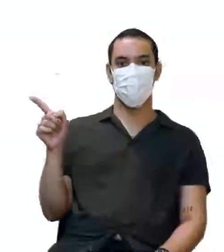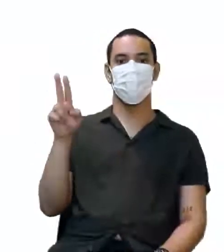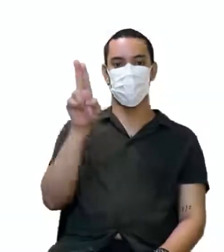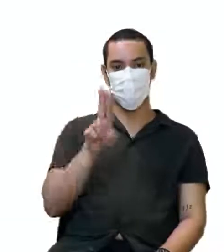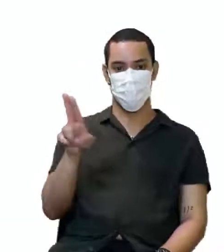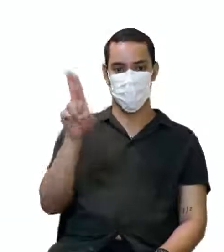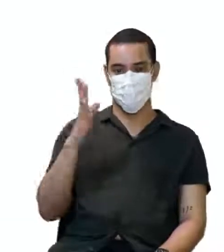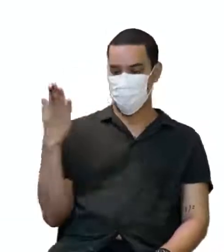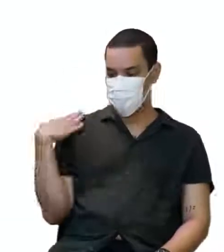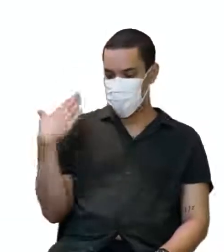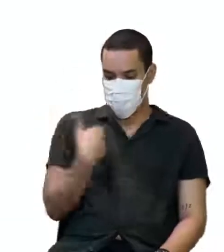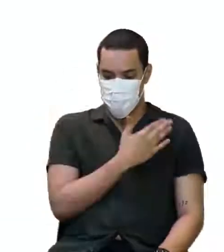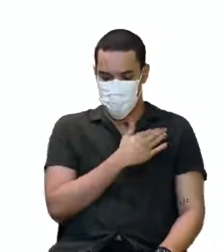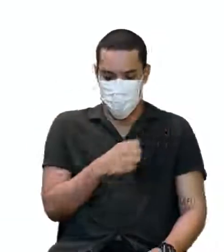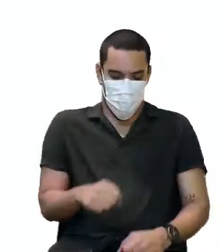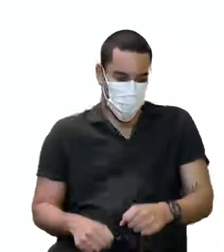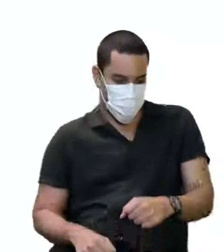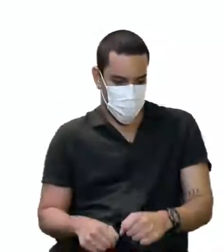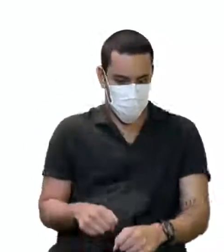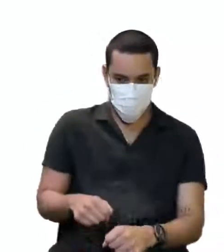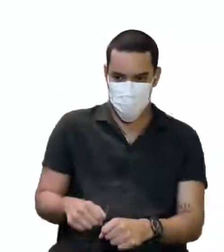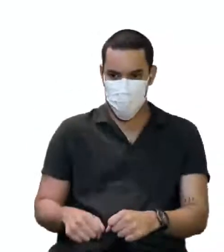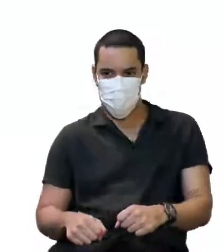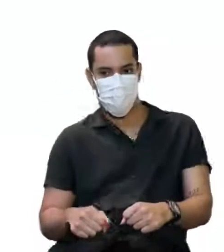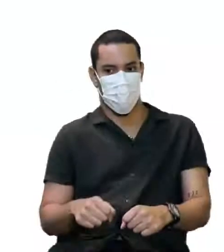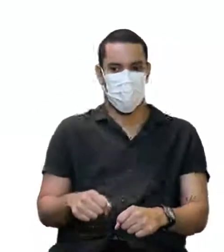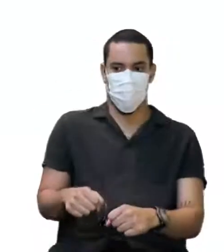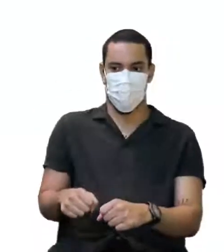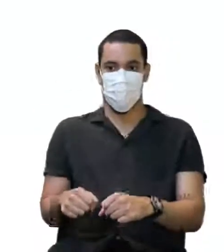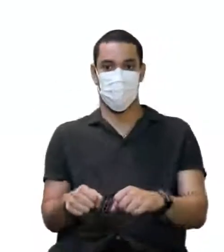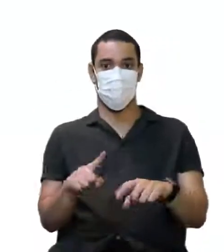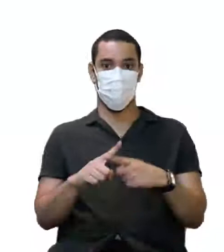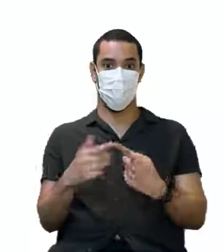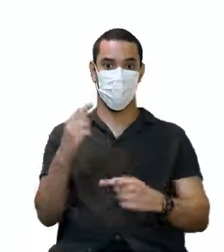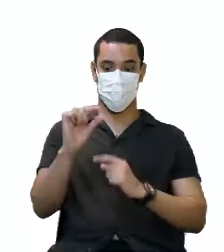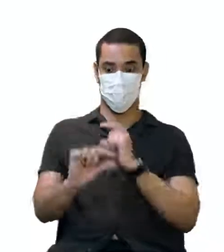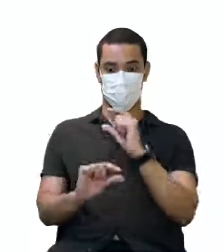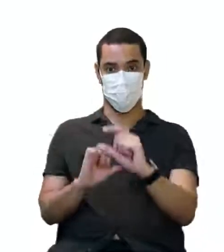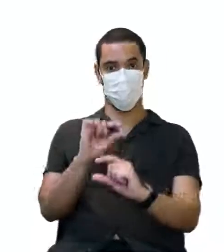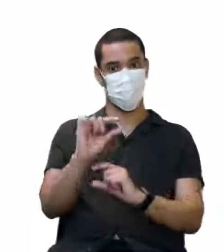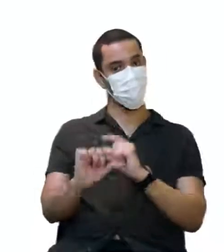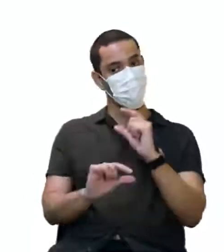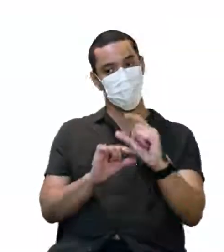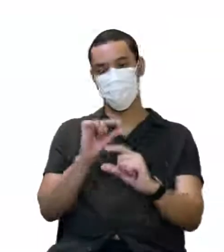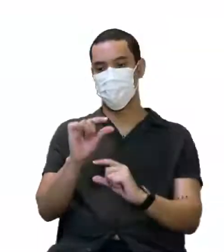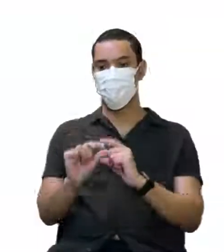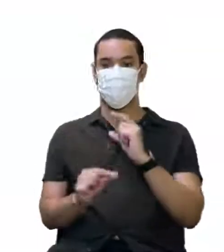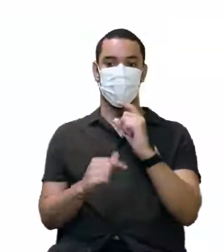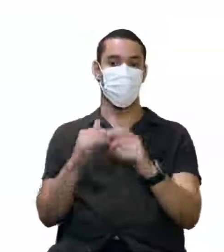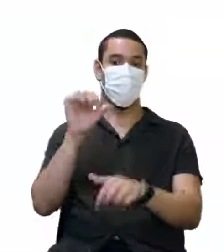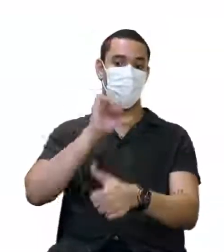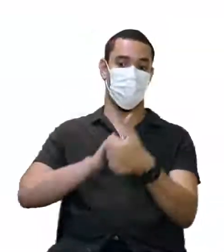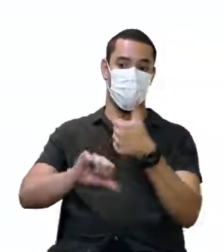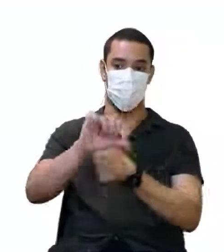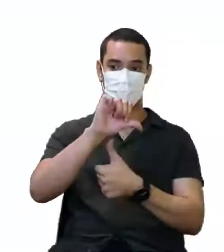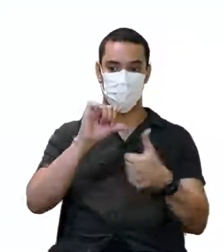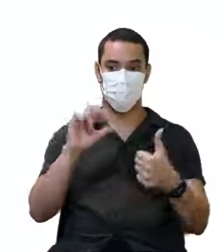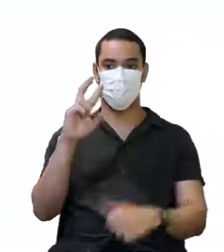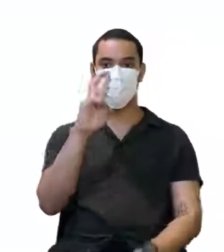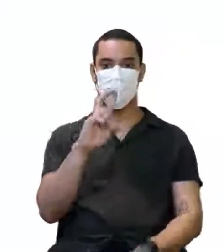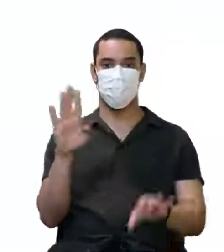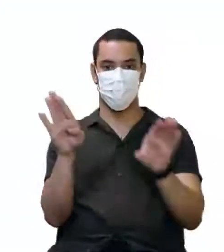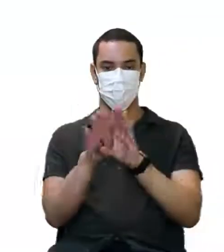nos braços anteriores, né, nos membros anteriores, e gradativamente foram largando e foram observando que